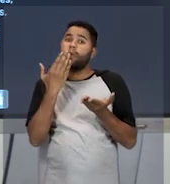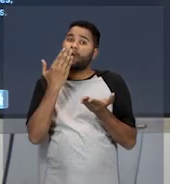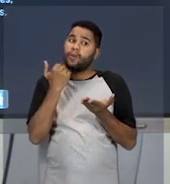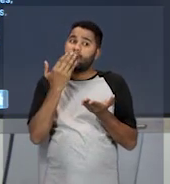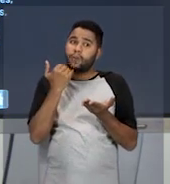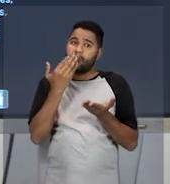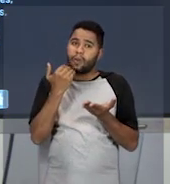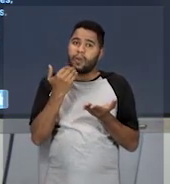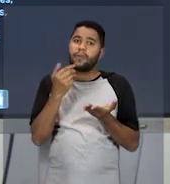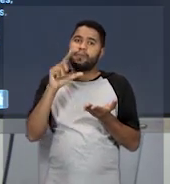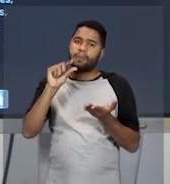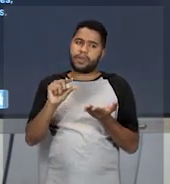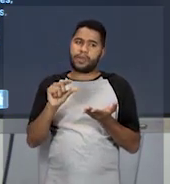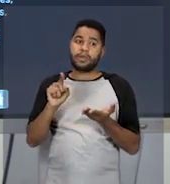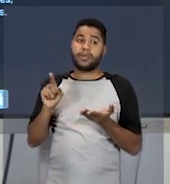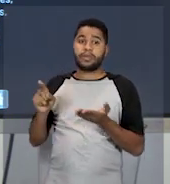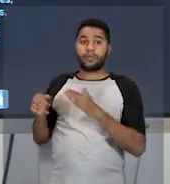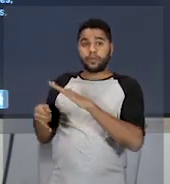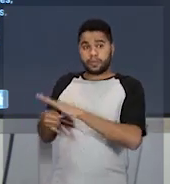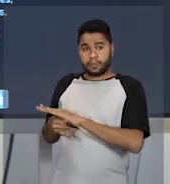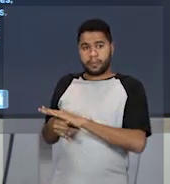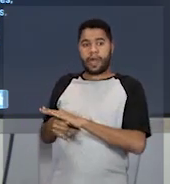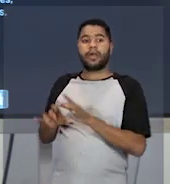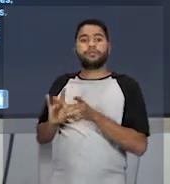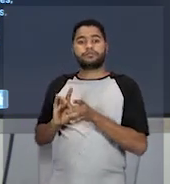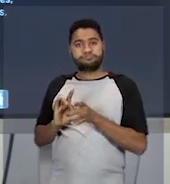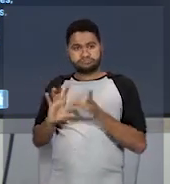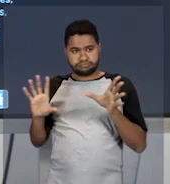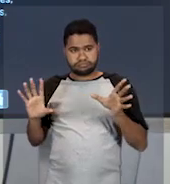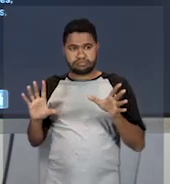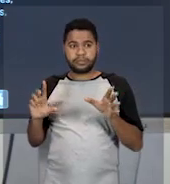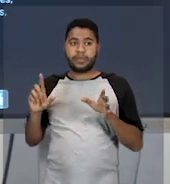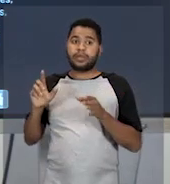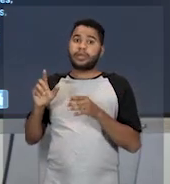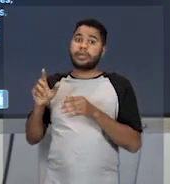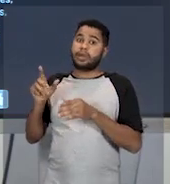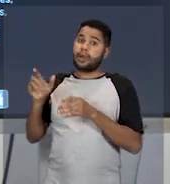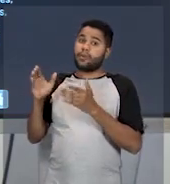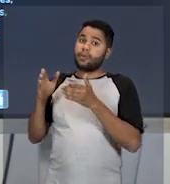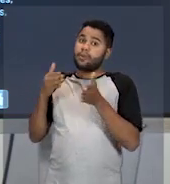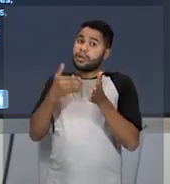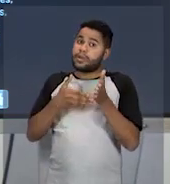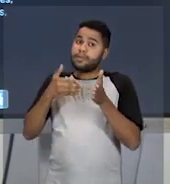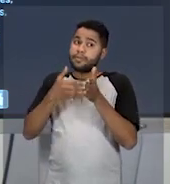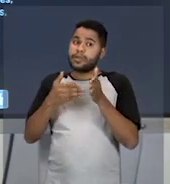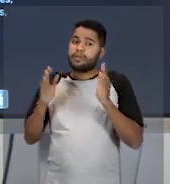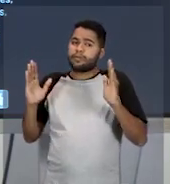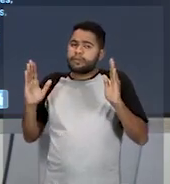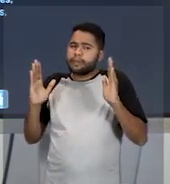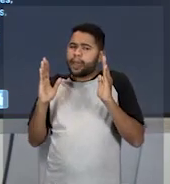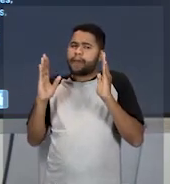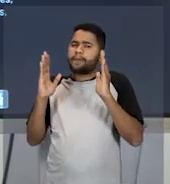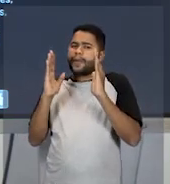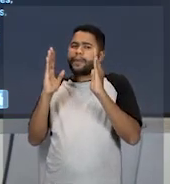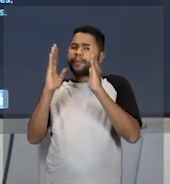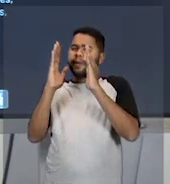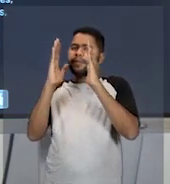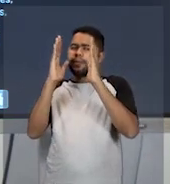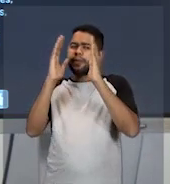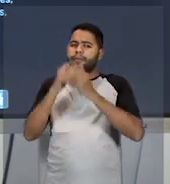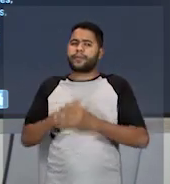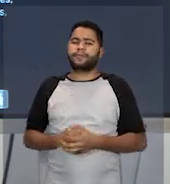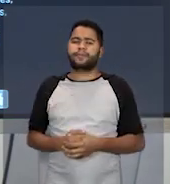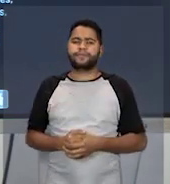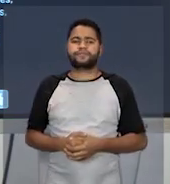vontade, né? Você vai limitar, evitar, então você vai modificando aí à medida que você vai